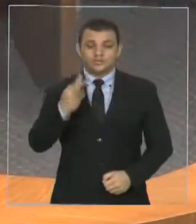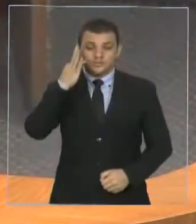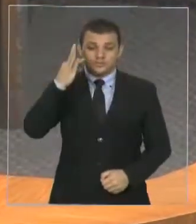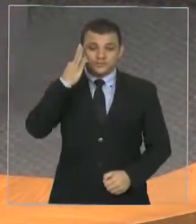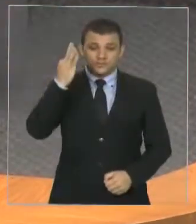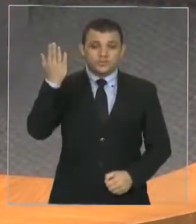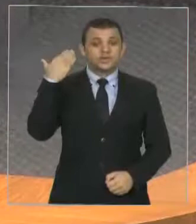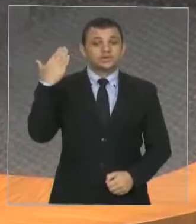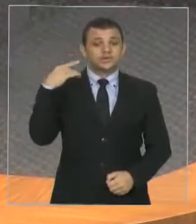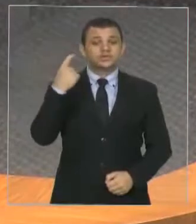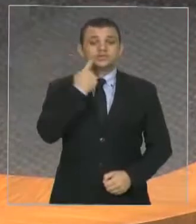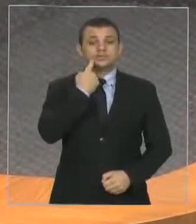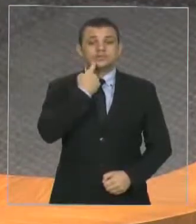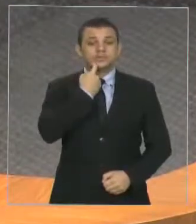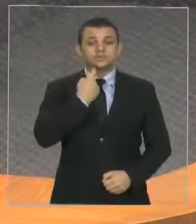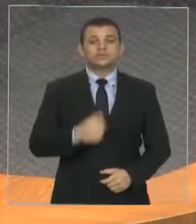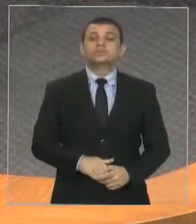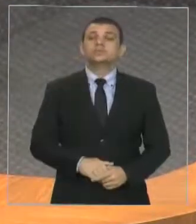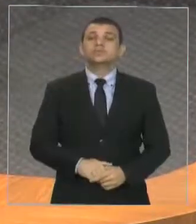sexta-feira,